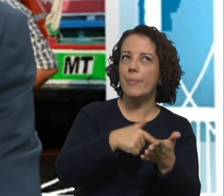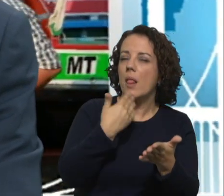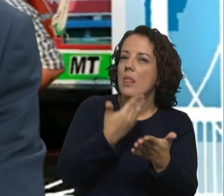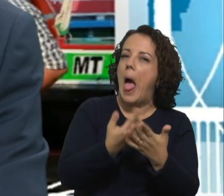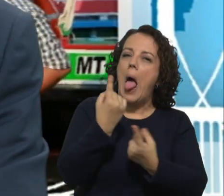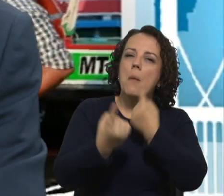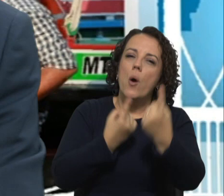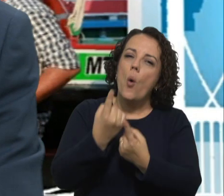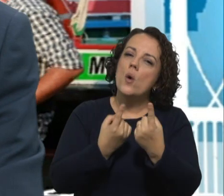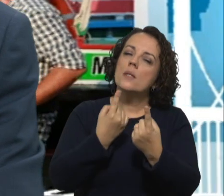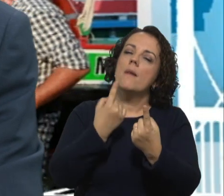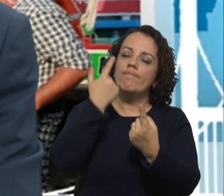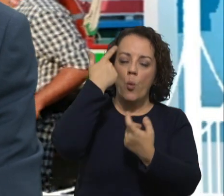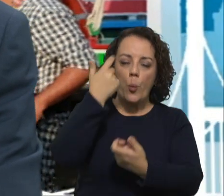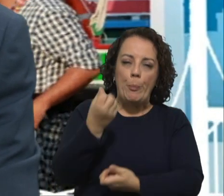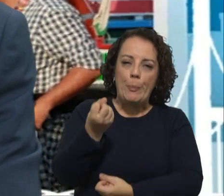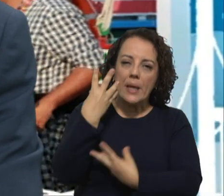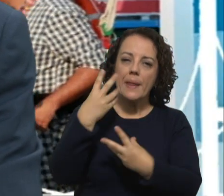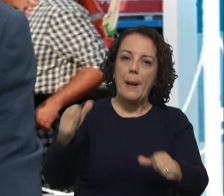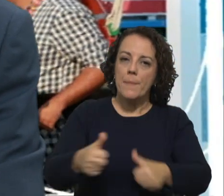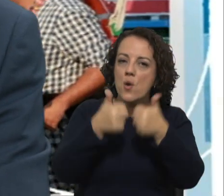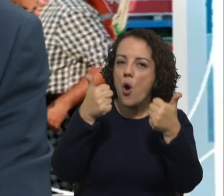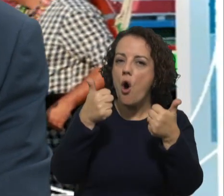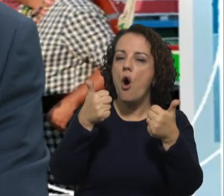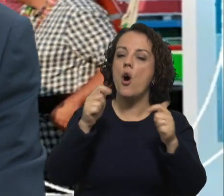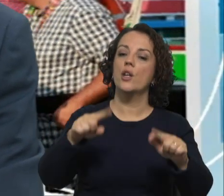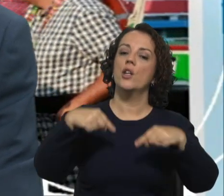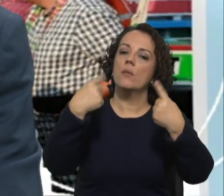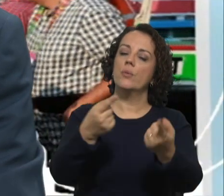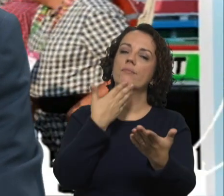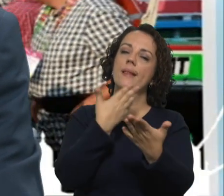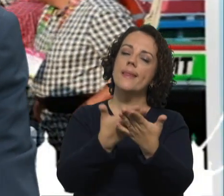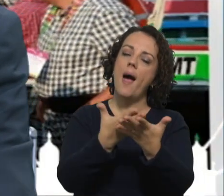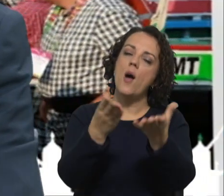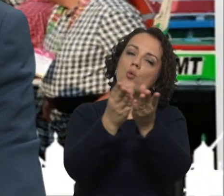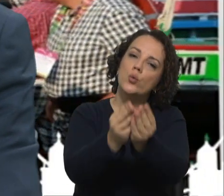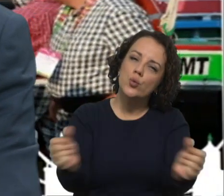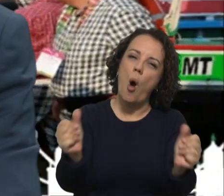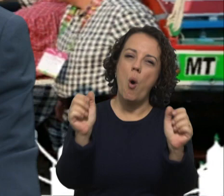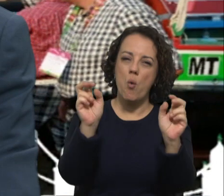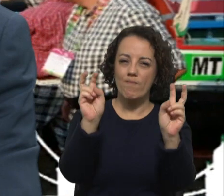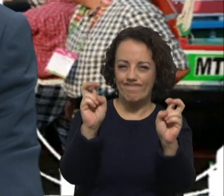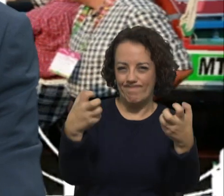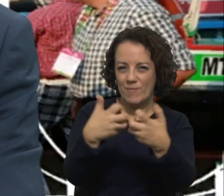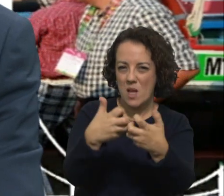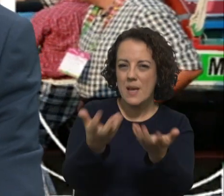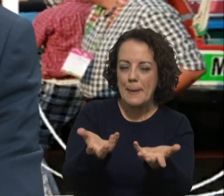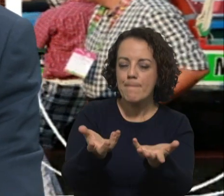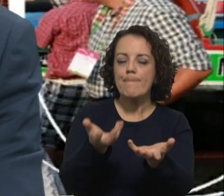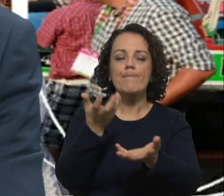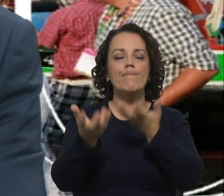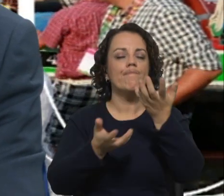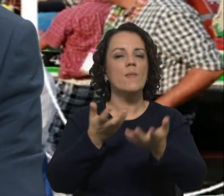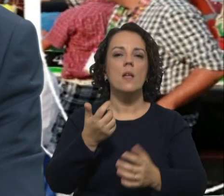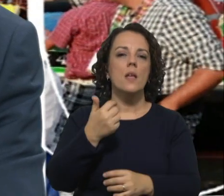uma compreensão mais complexa que depois leva a uma solução do conflito, assim seja. Mas pensei muito